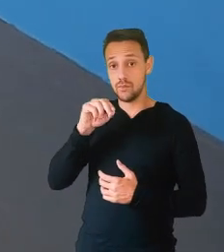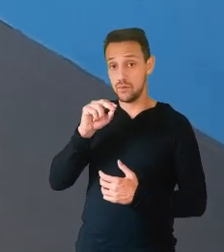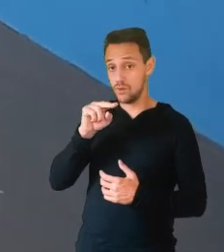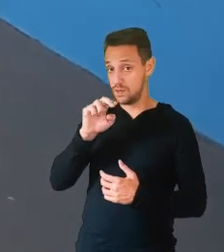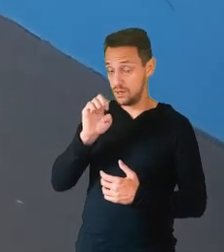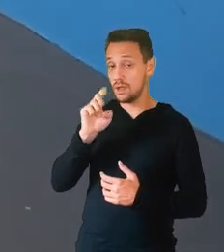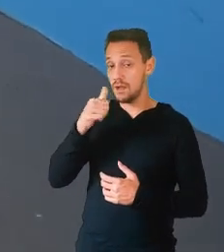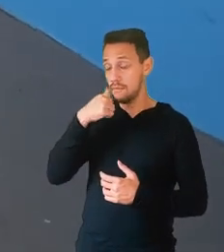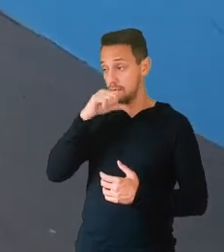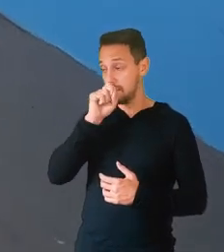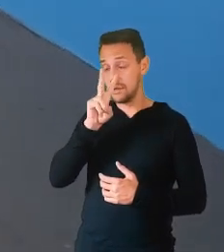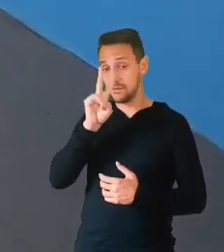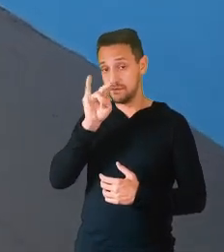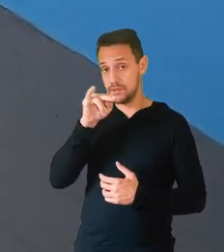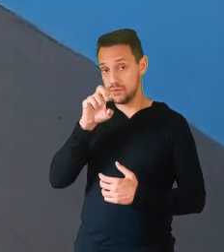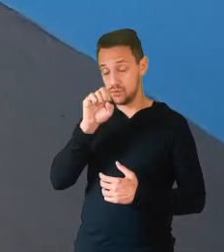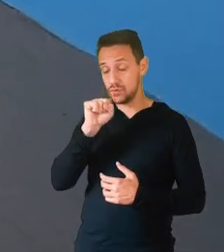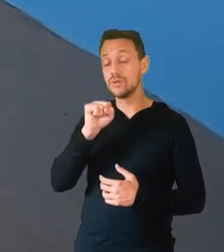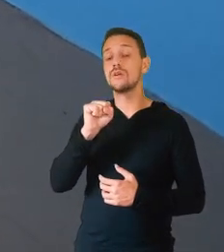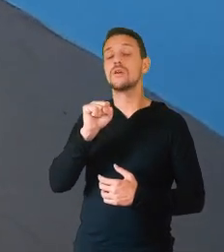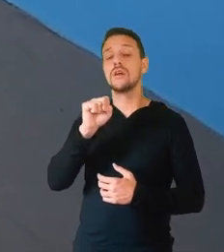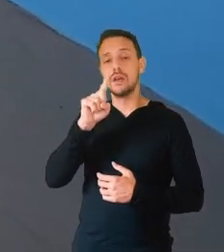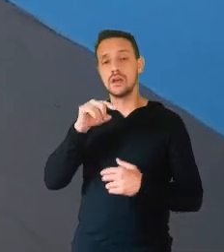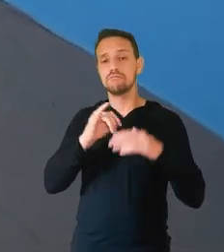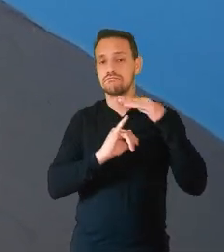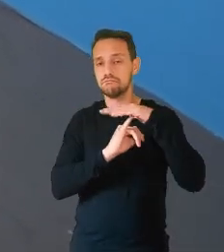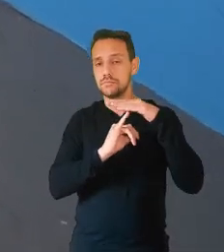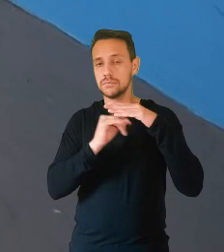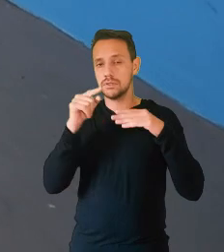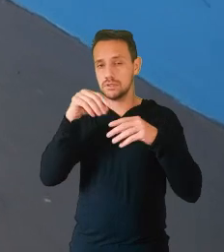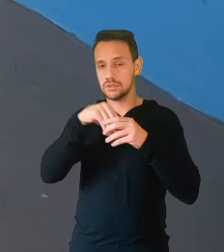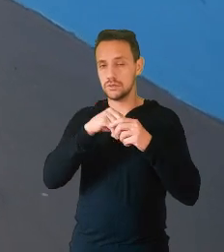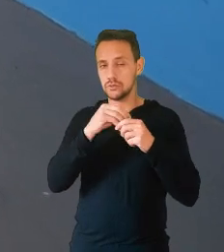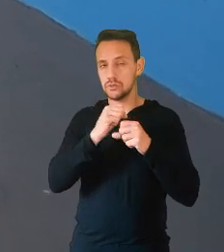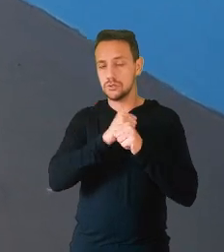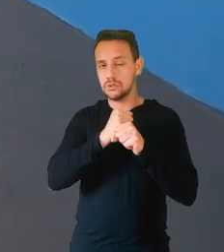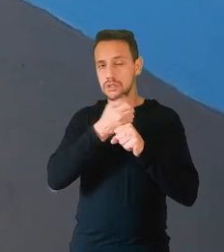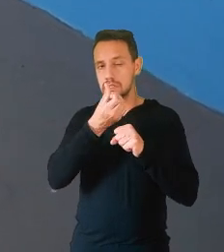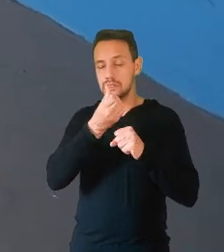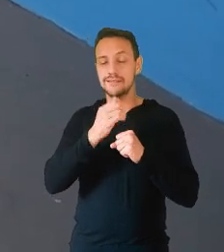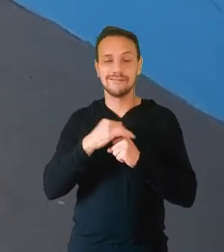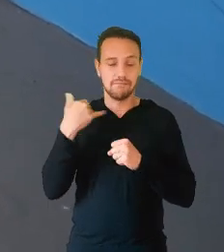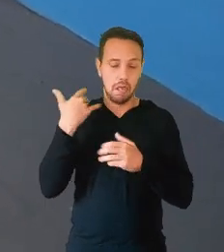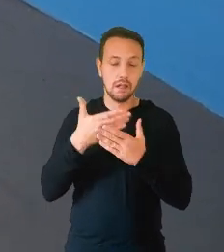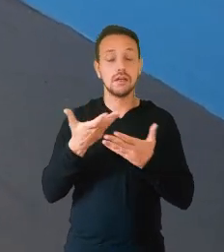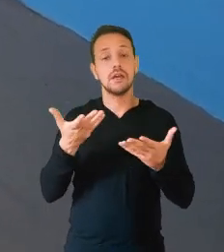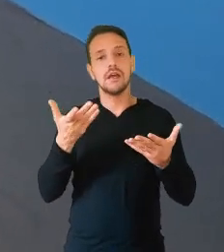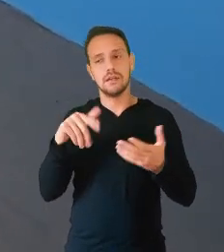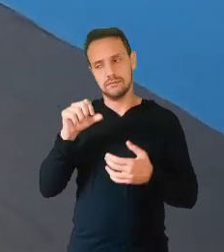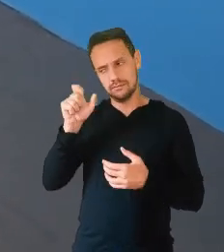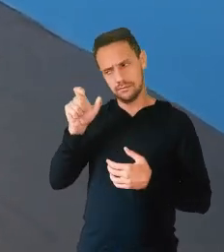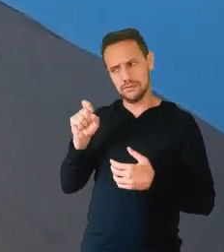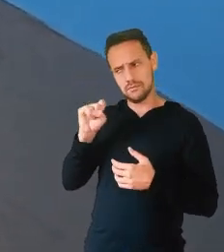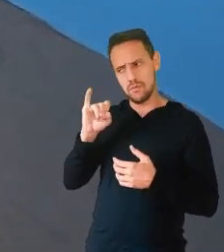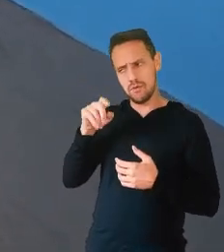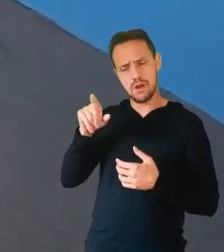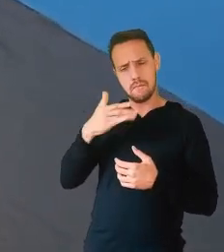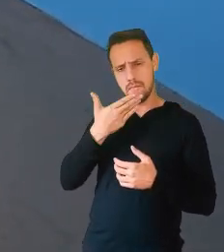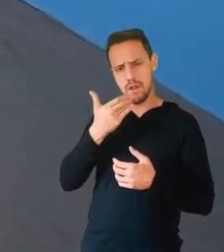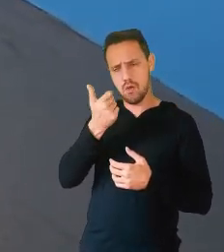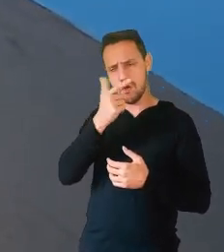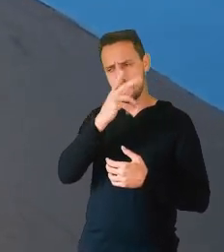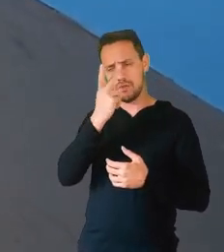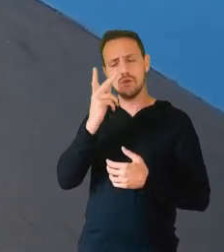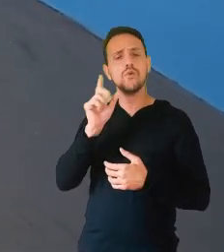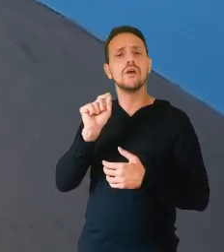Simone da Silva, que é mãe do Vinícius, que é atendido da instituição há 6 anos. E a Simone, melhor do que